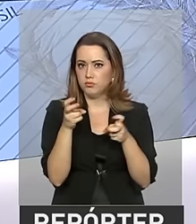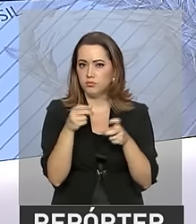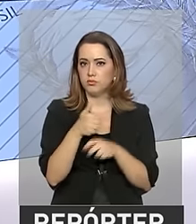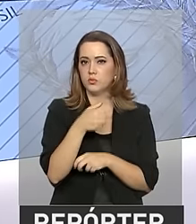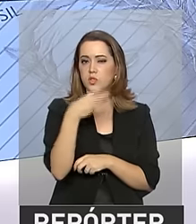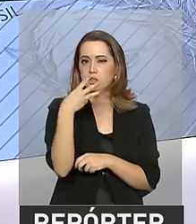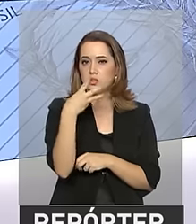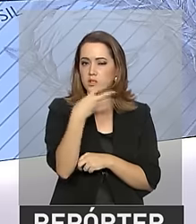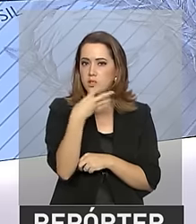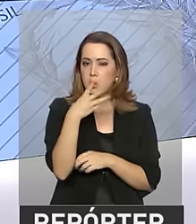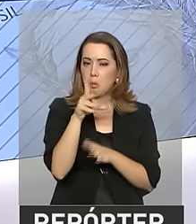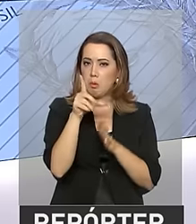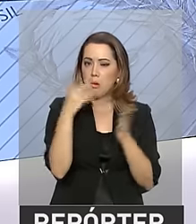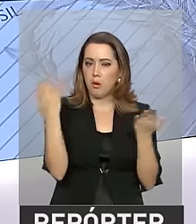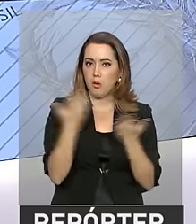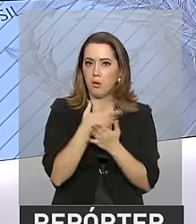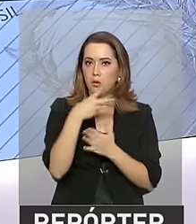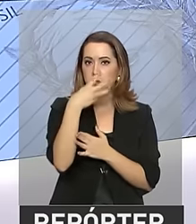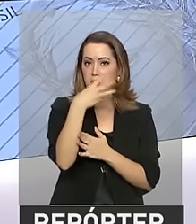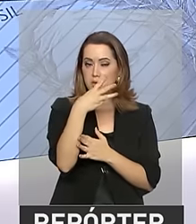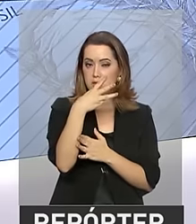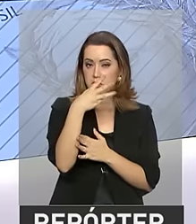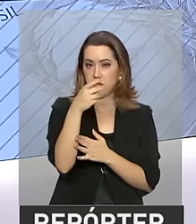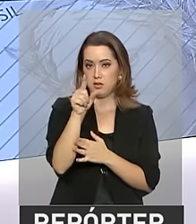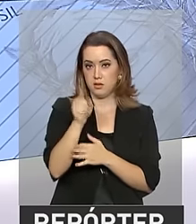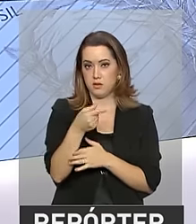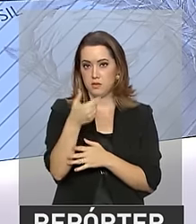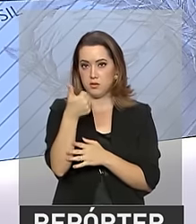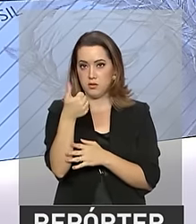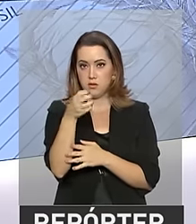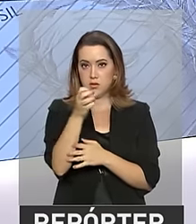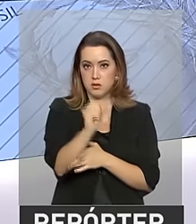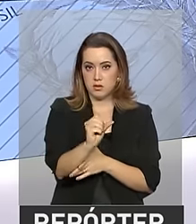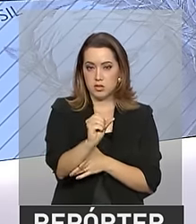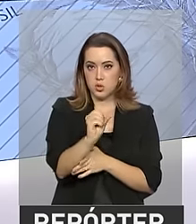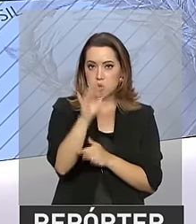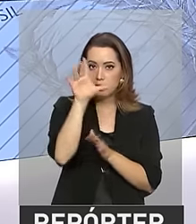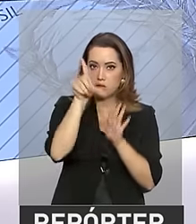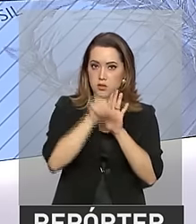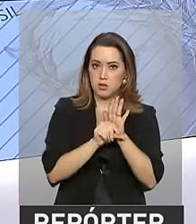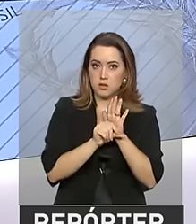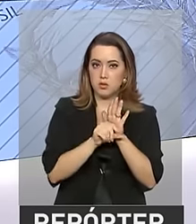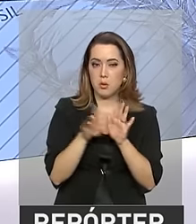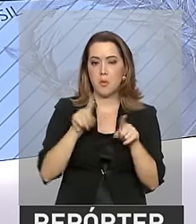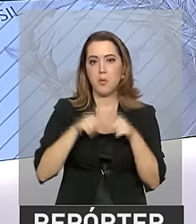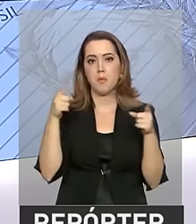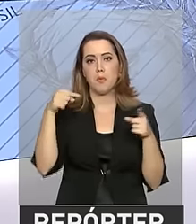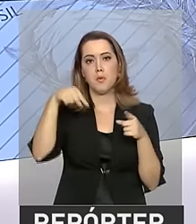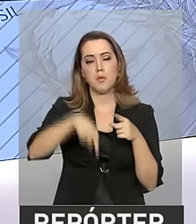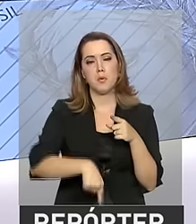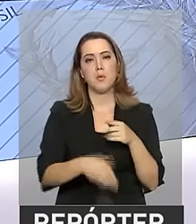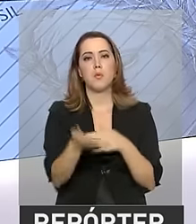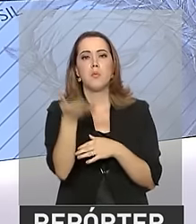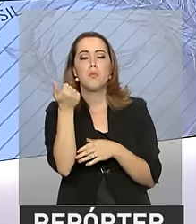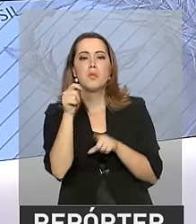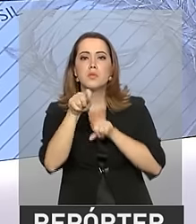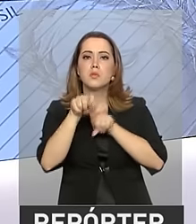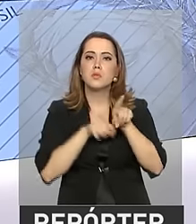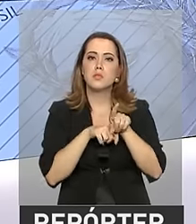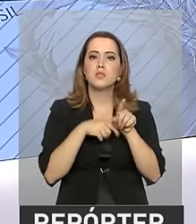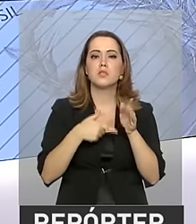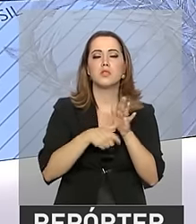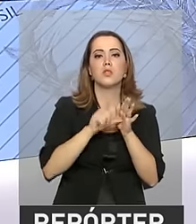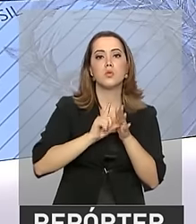é de Três É de uma retração de 3,16 por E no mês passado essa expectativa era de